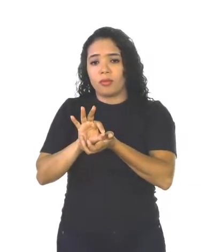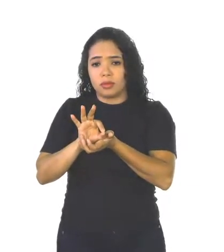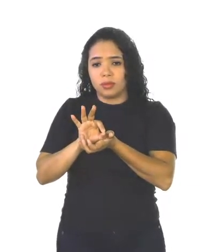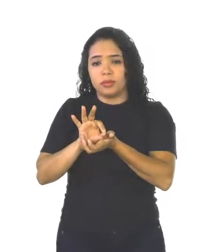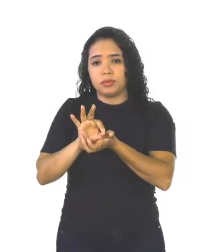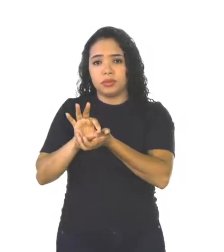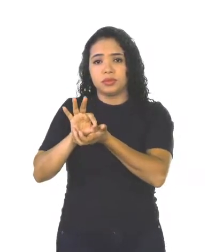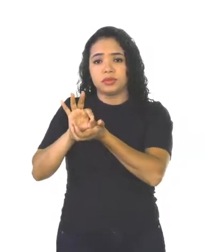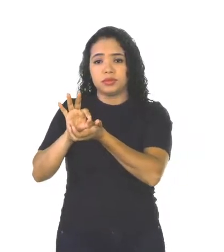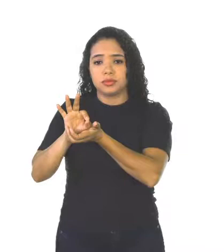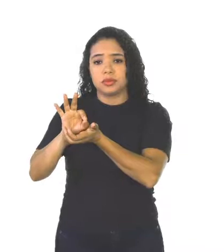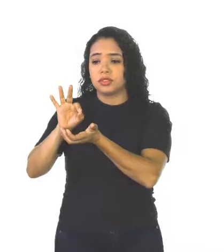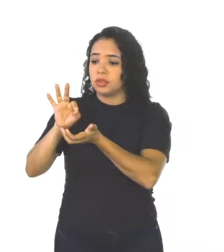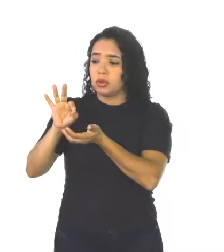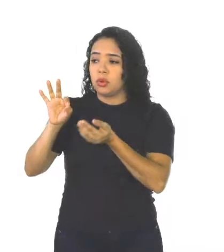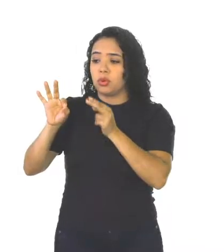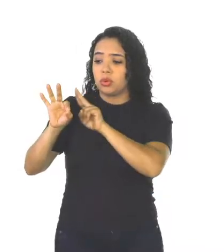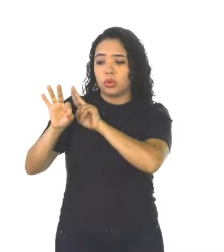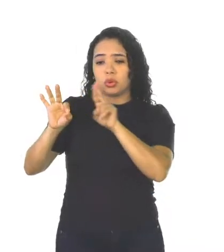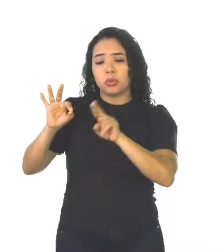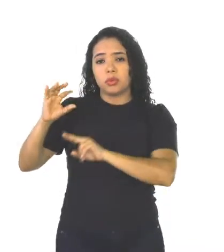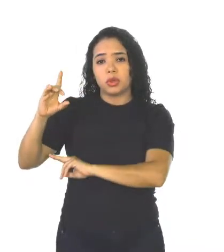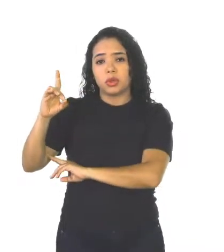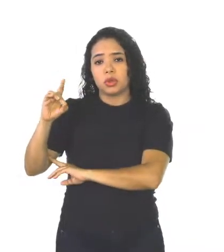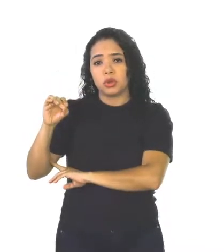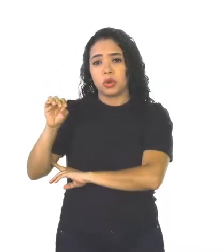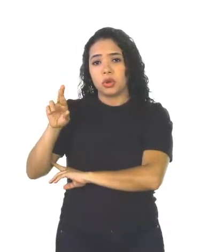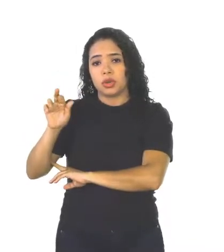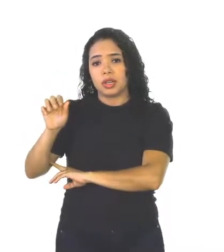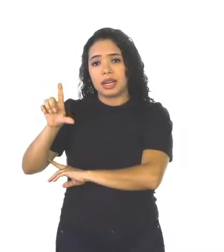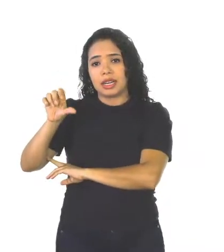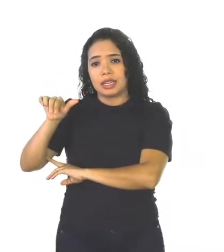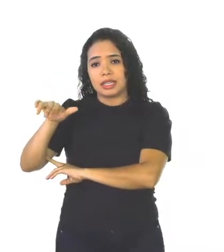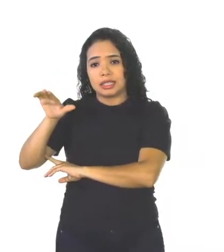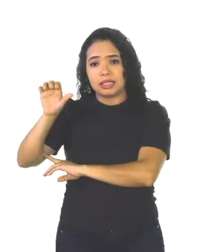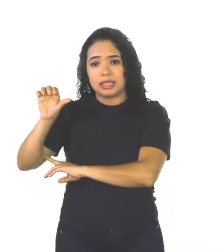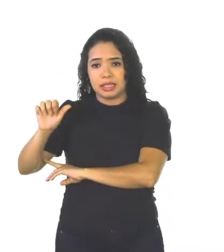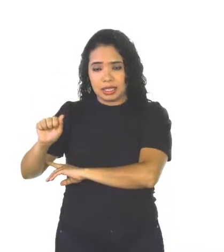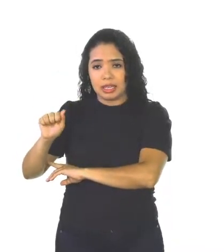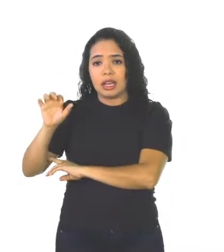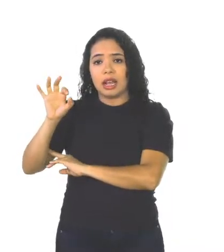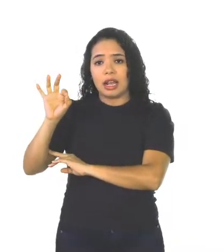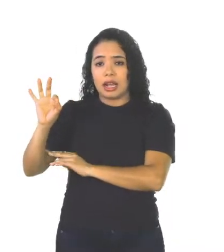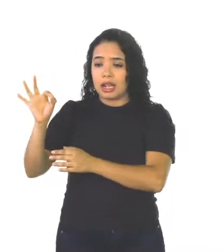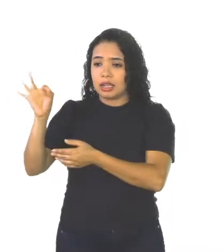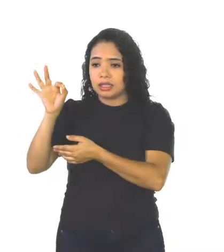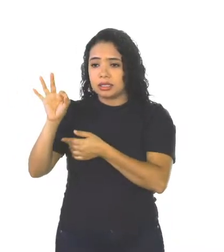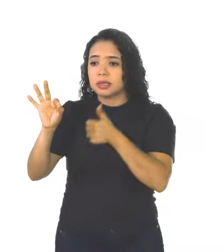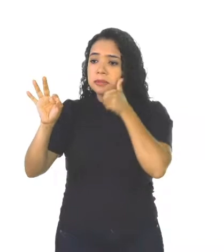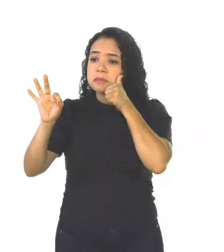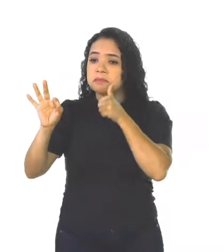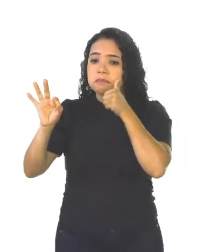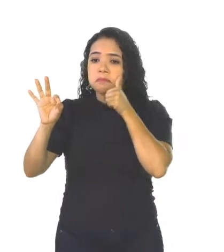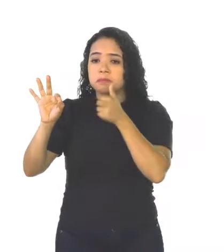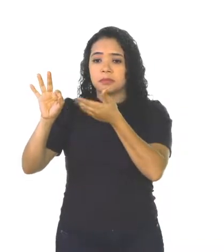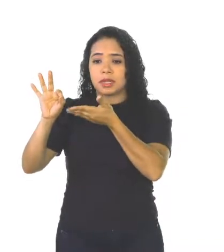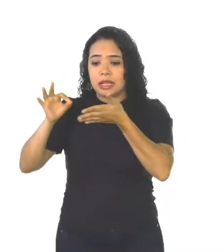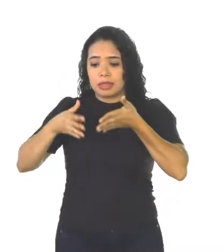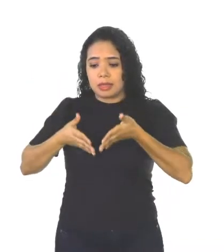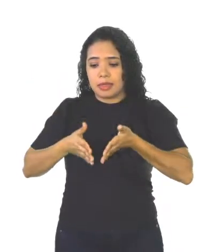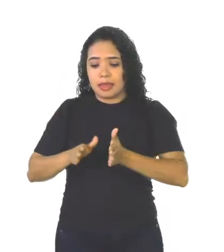se chamava Doralina e era uma beija-flor menina. Nasceu assim em